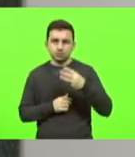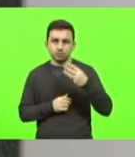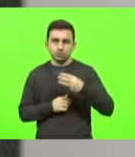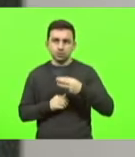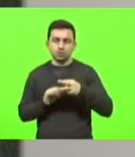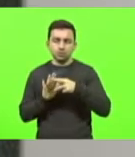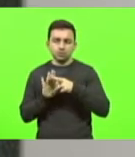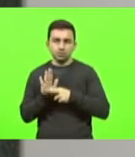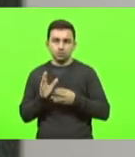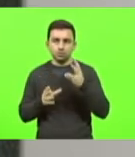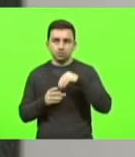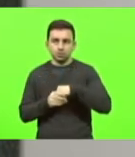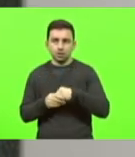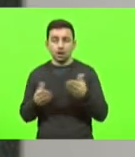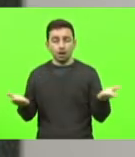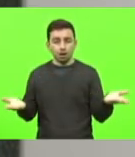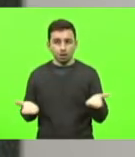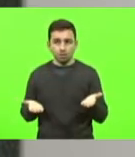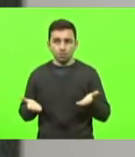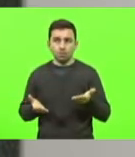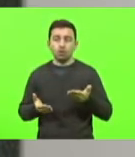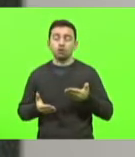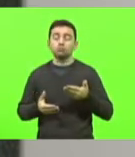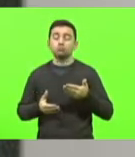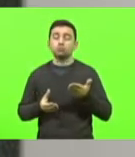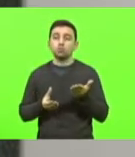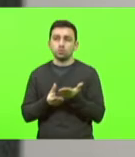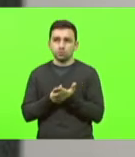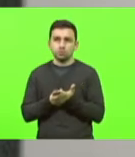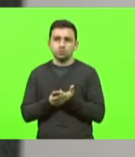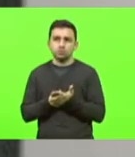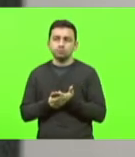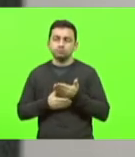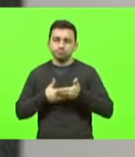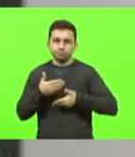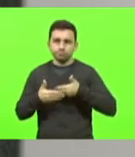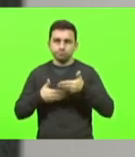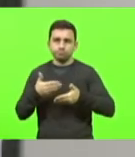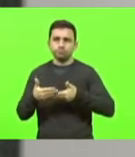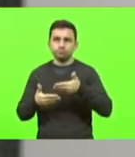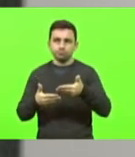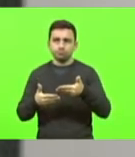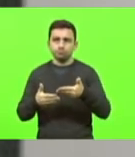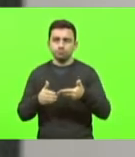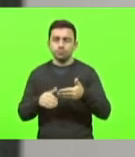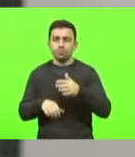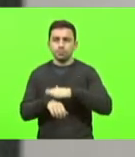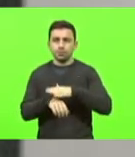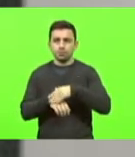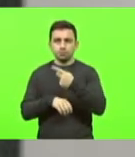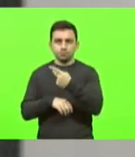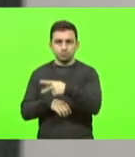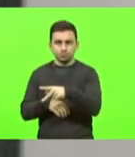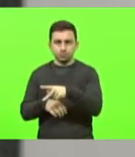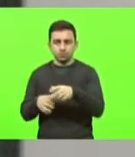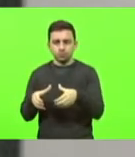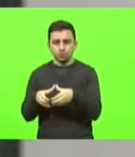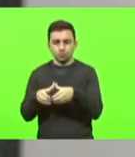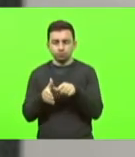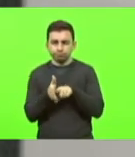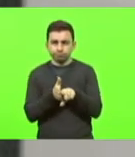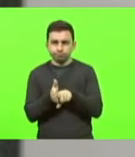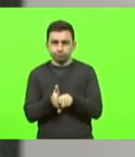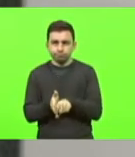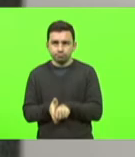Poder, nessa fase do processo legislativo, cumpre a esse órgão fracionário analisar as proposições sob o prisma